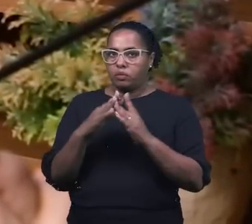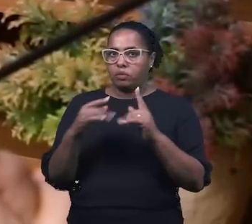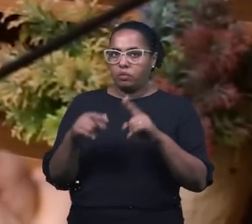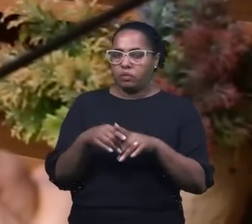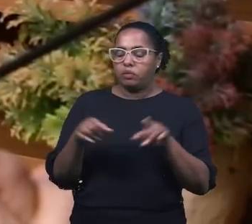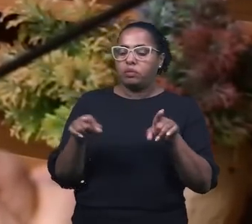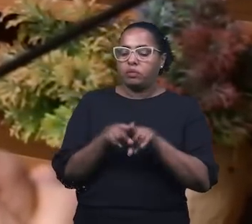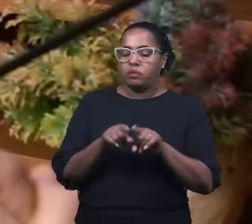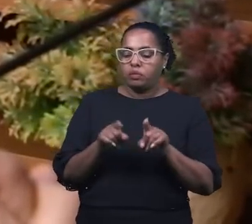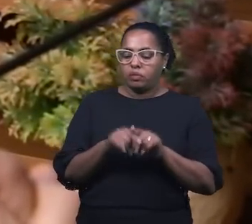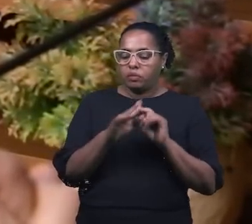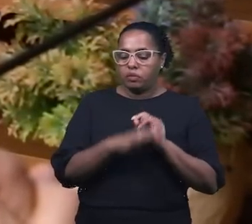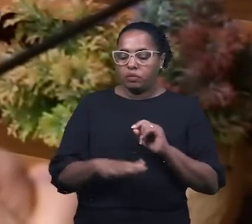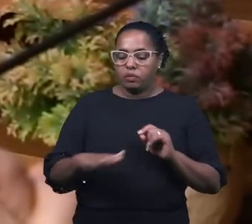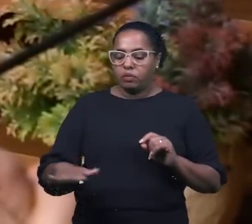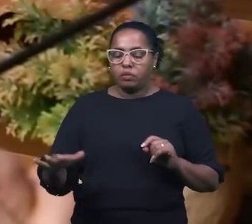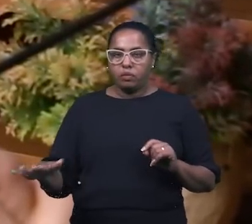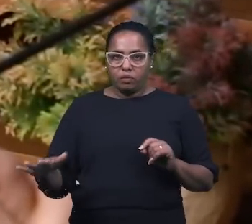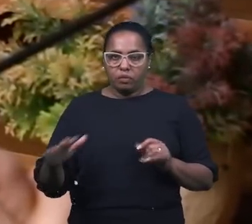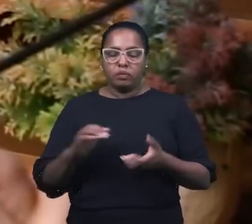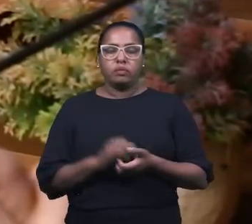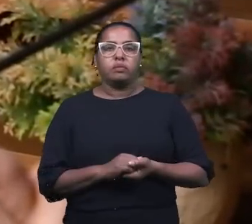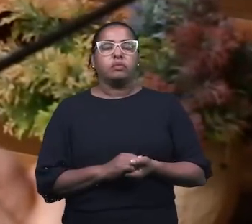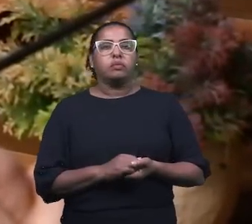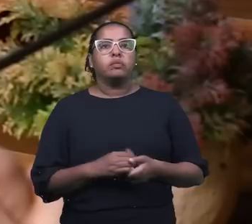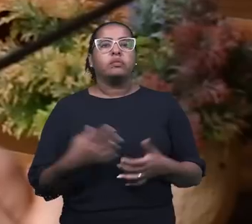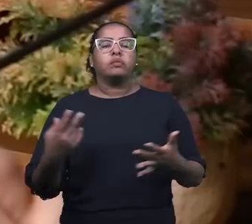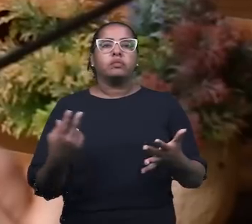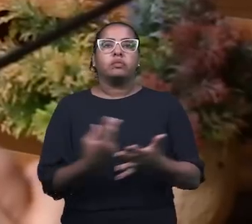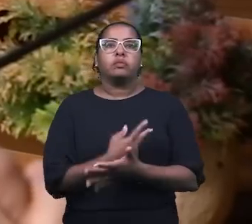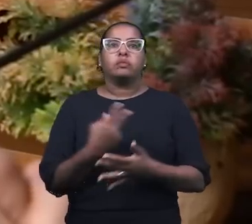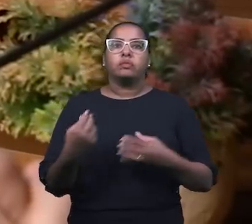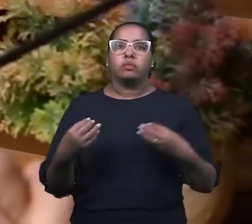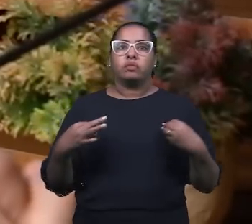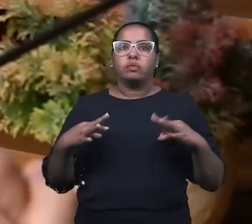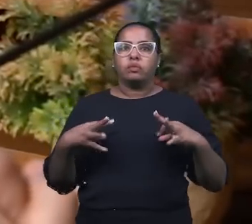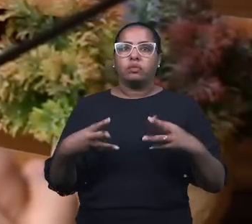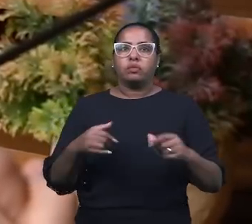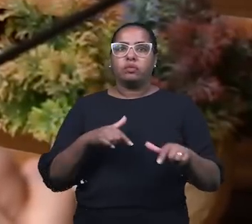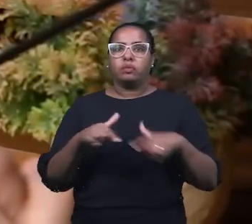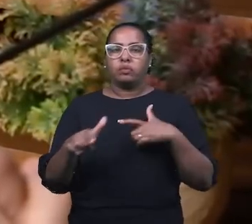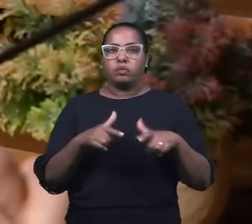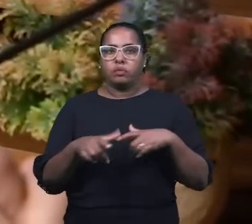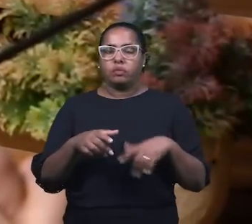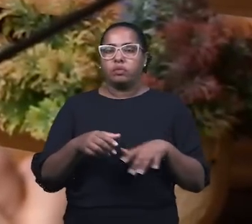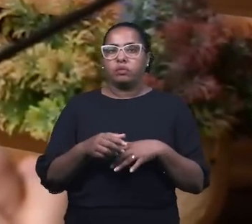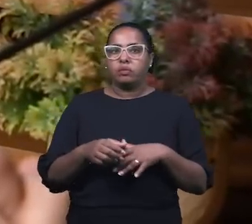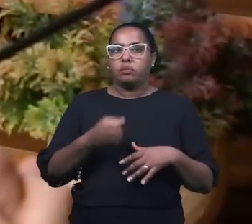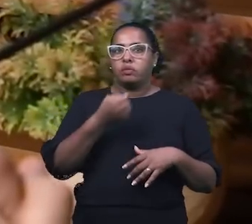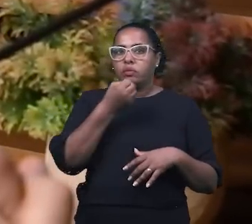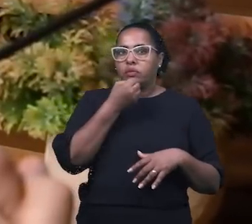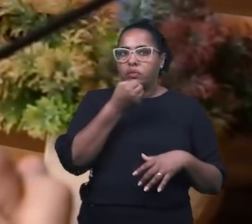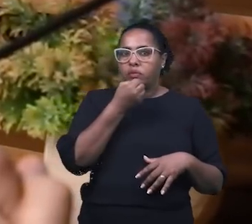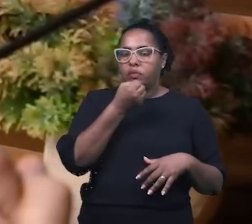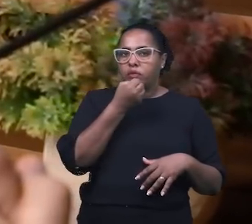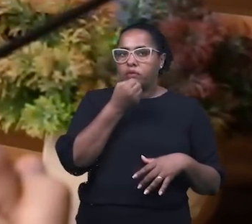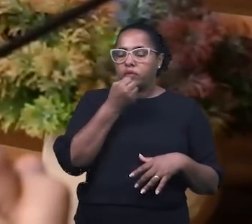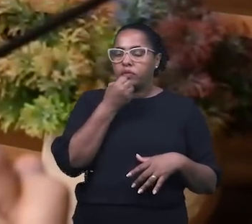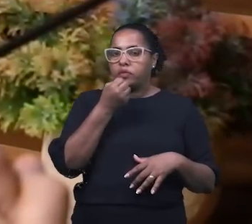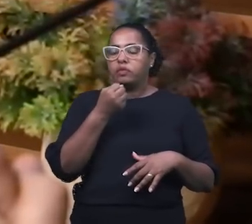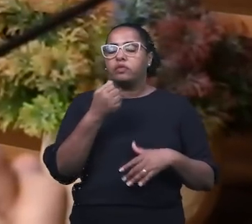o louvor das crianças. Então, ali, todo o trabalho de gravação, ele começou